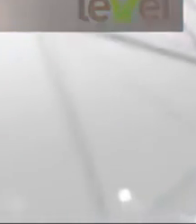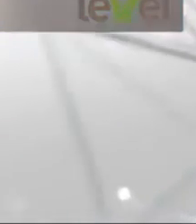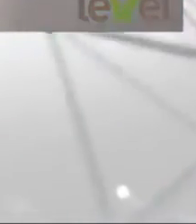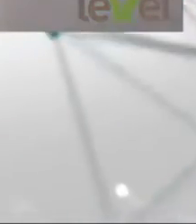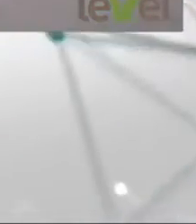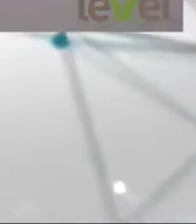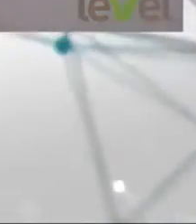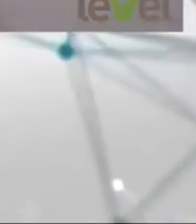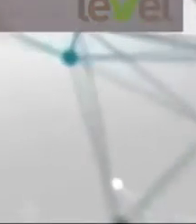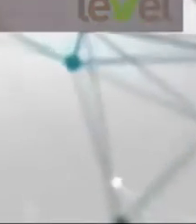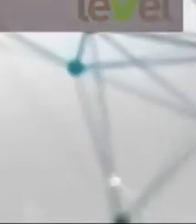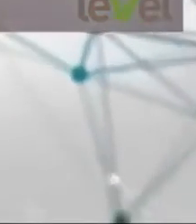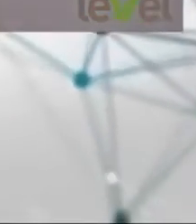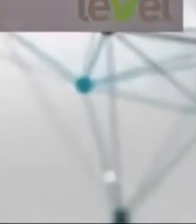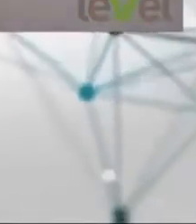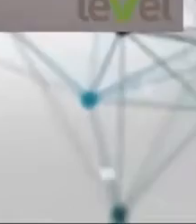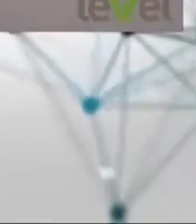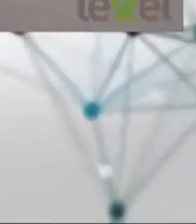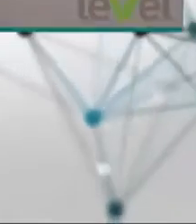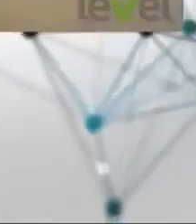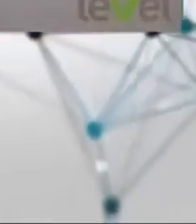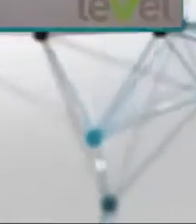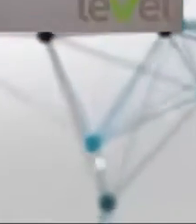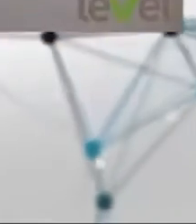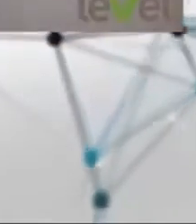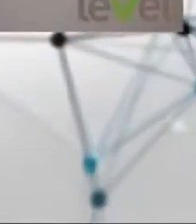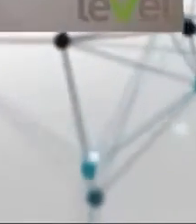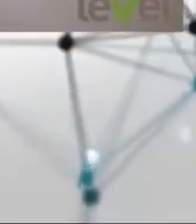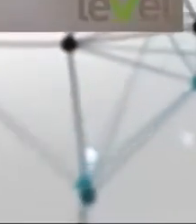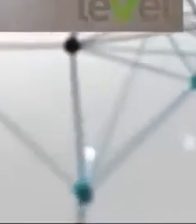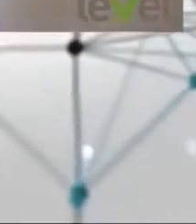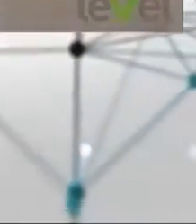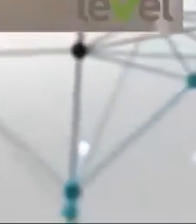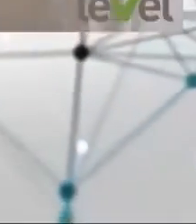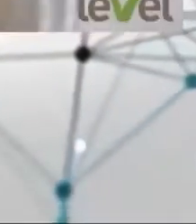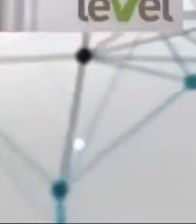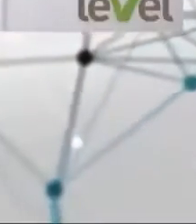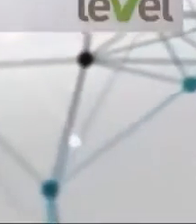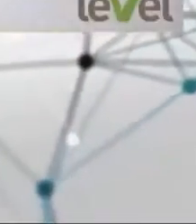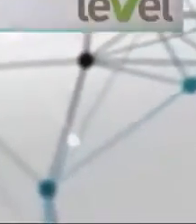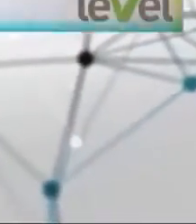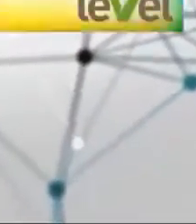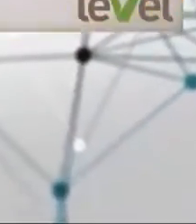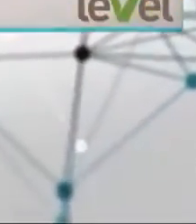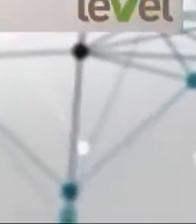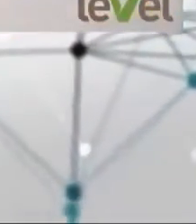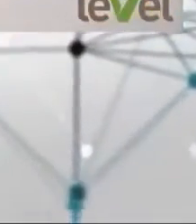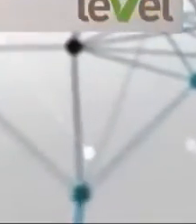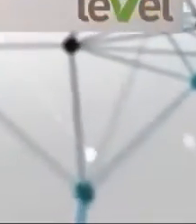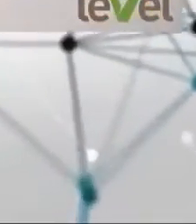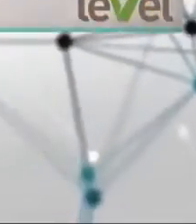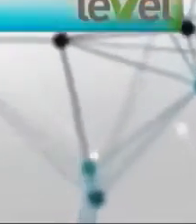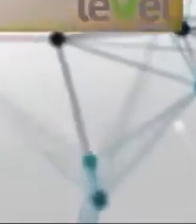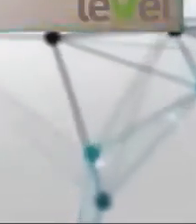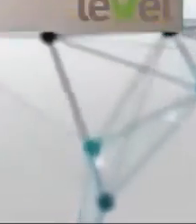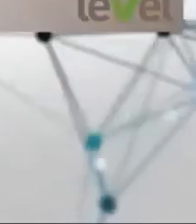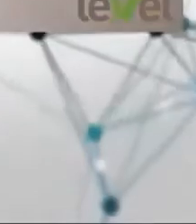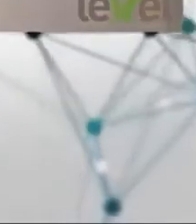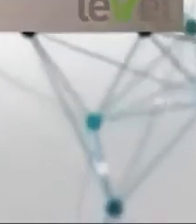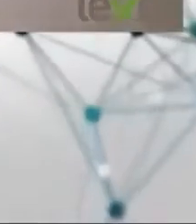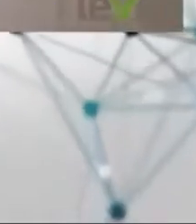sonho e resolver os problemas da cadeia de abastecimento Nosso propósito maior é difundir os prefeitos o pai trade e gerar resultados